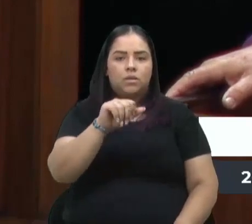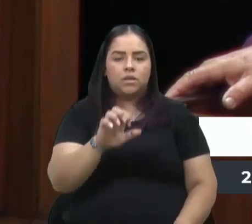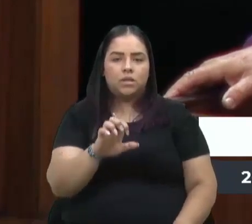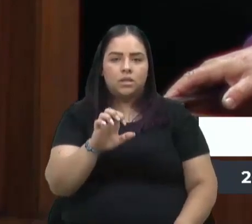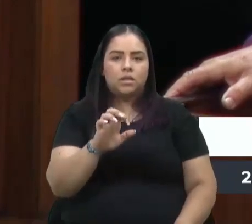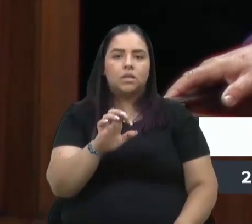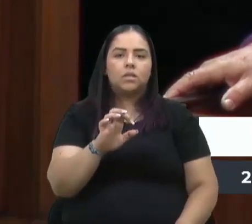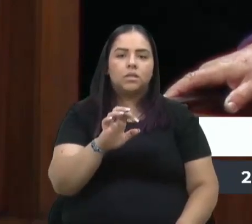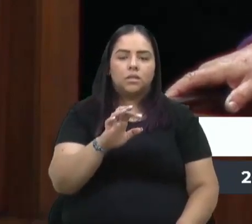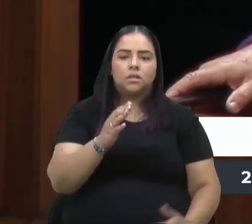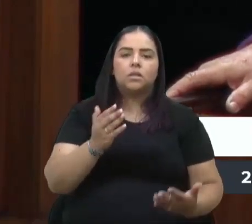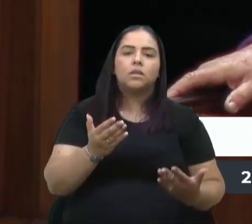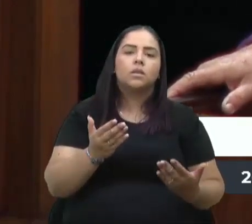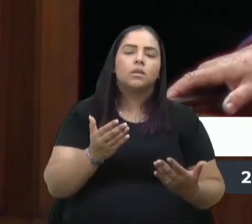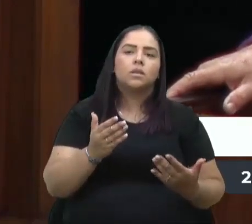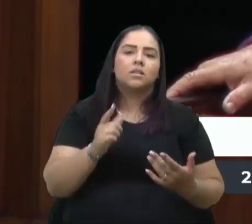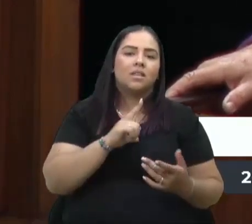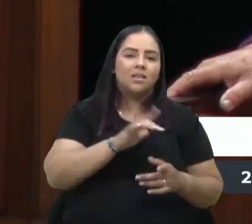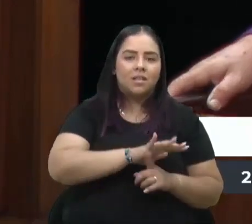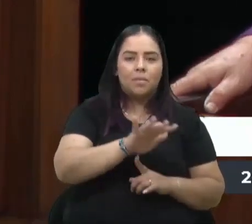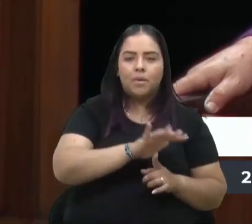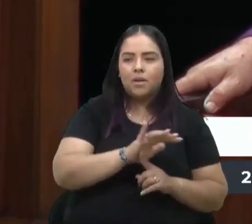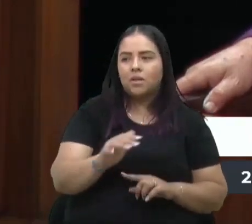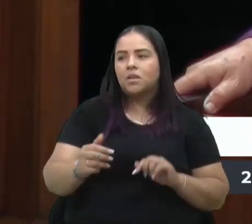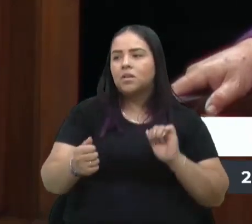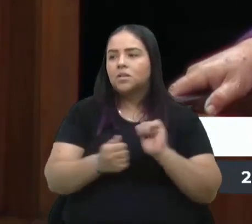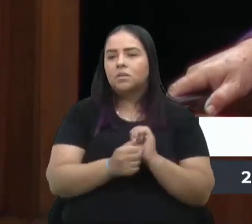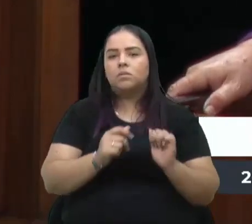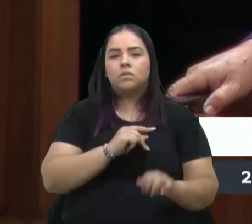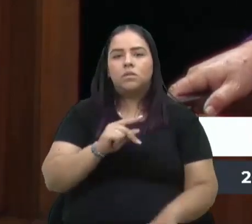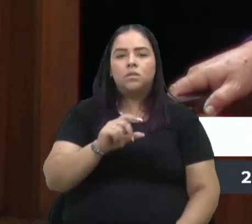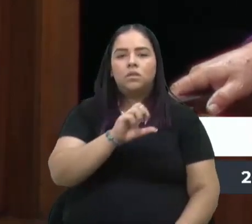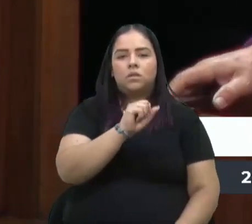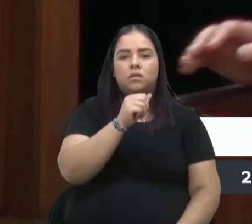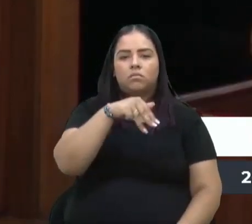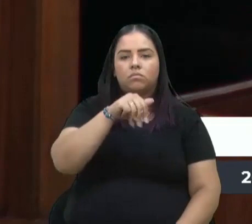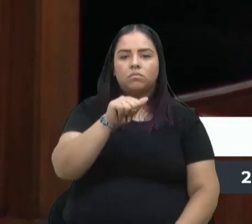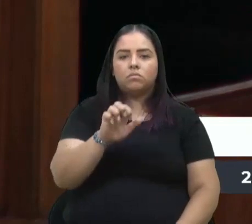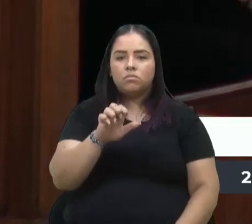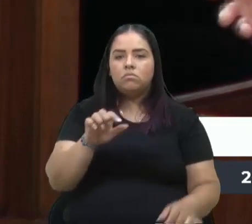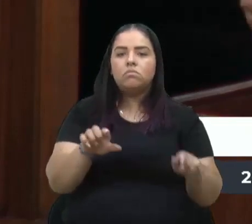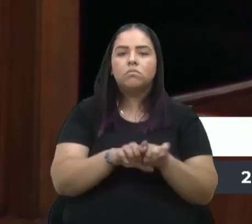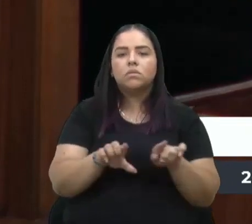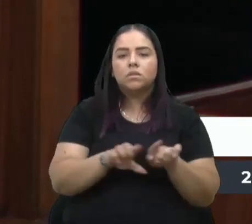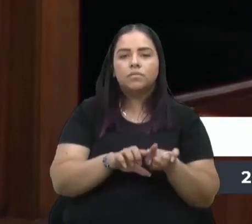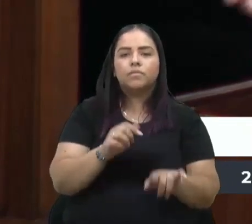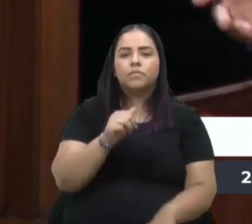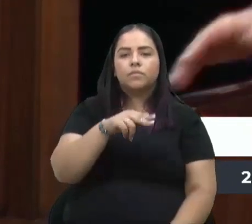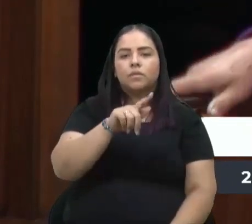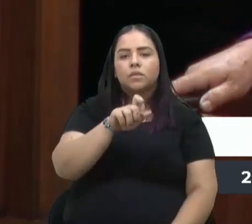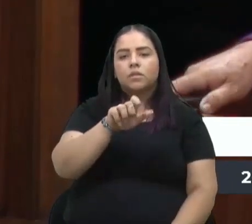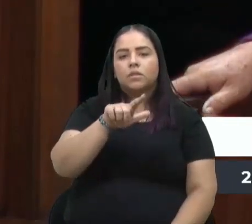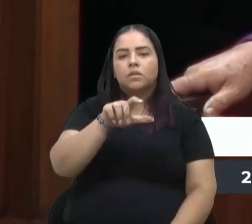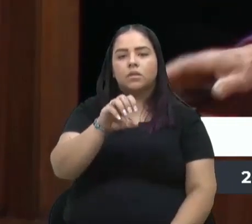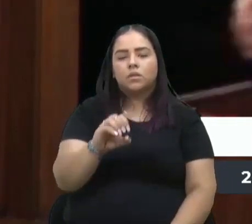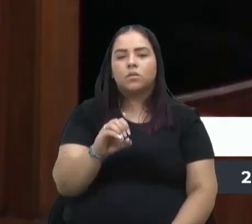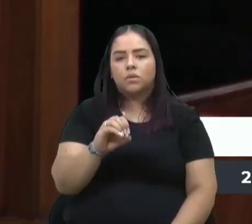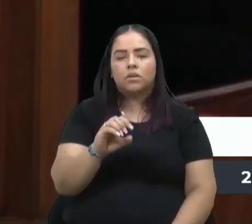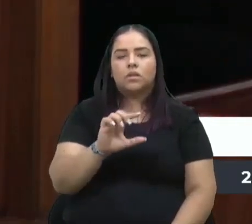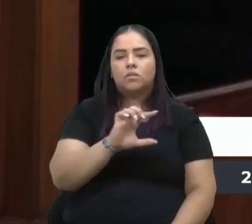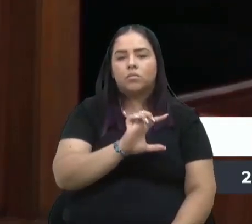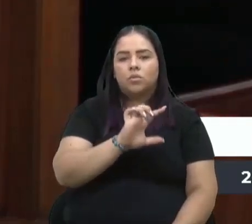poder público e as demandas, junto ao presidente do SAMAI e mais o Ângelo, desse acompanhamento. E pós isso,